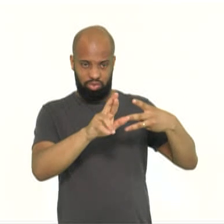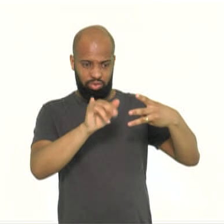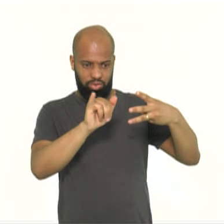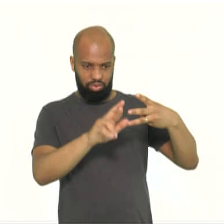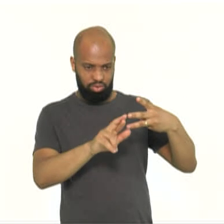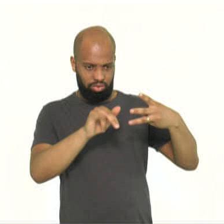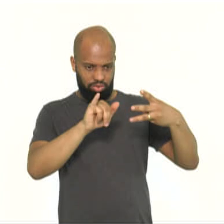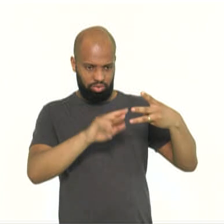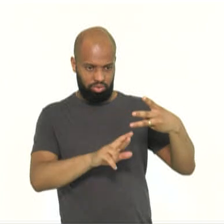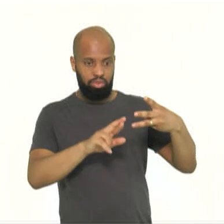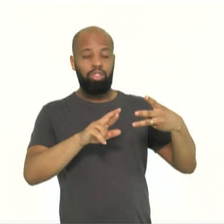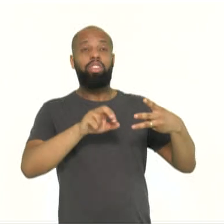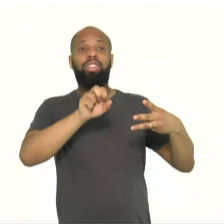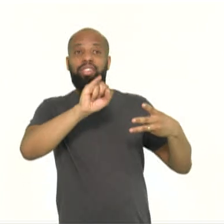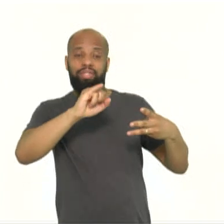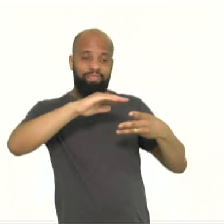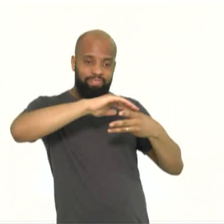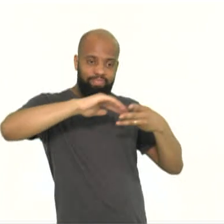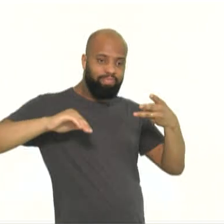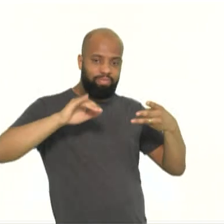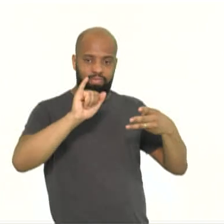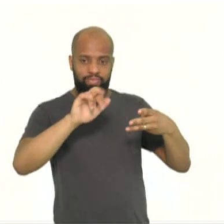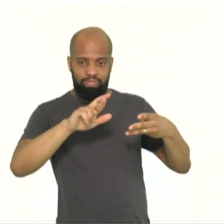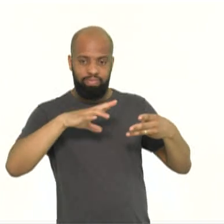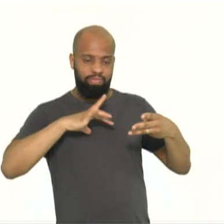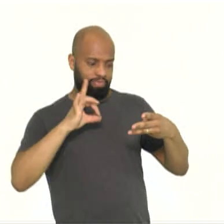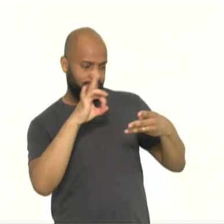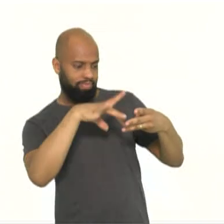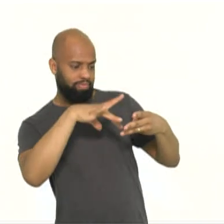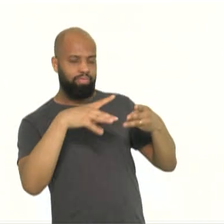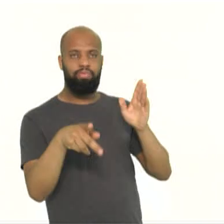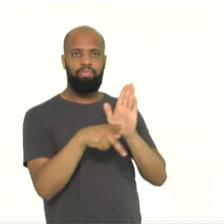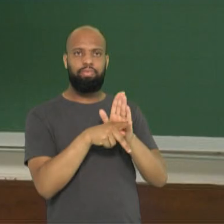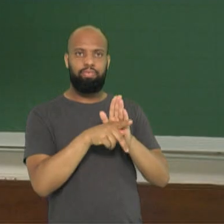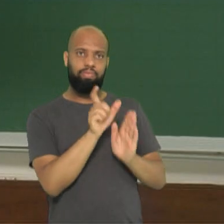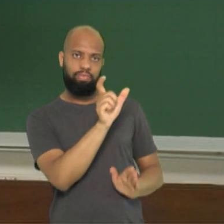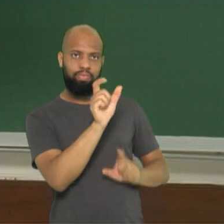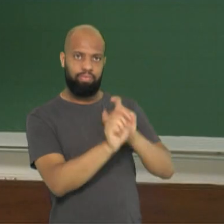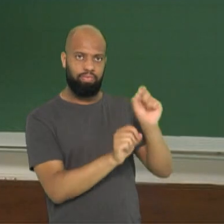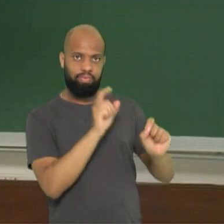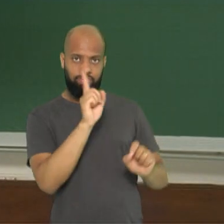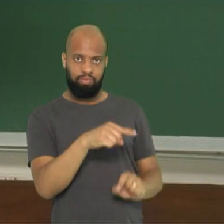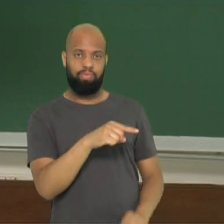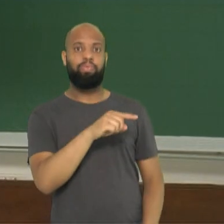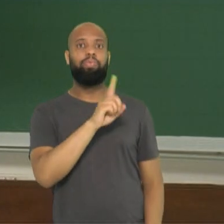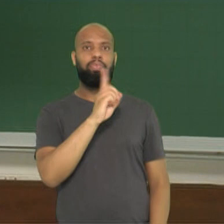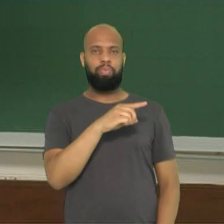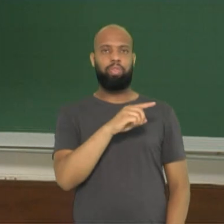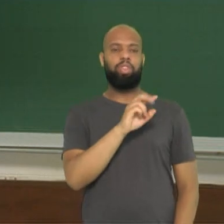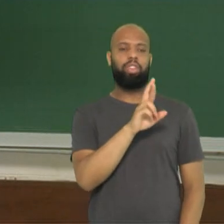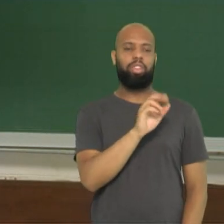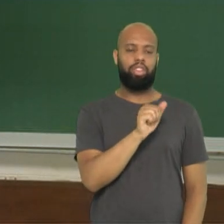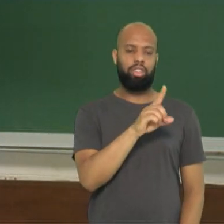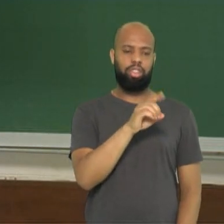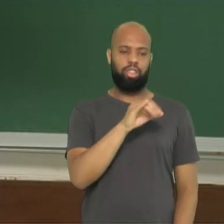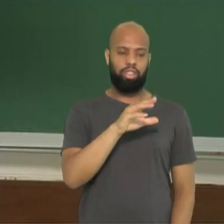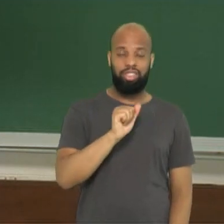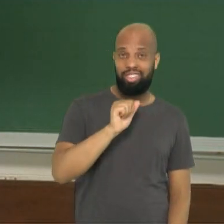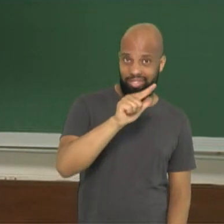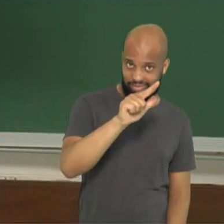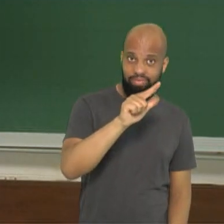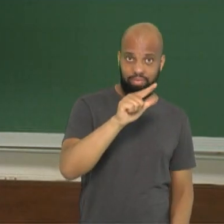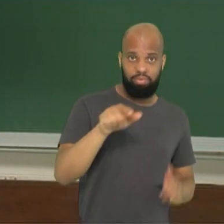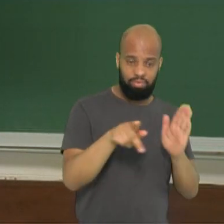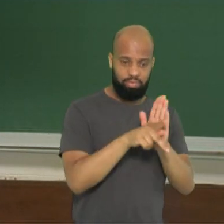o ir, o que nós temos aqui, o que sobra nas palavras, é o radical da palavra. Dentro desse radical,